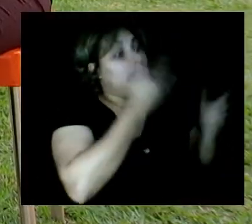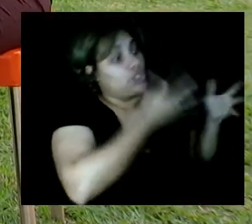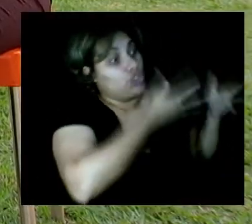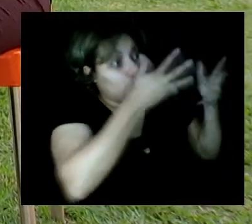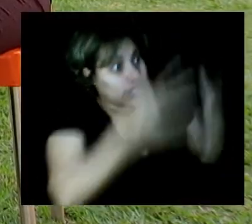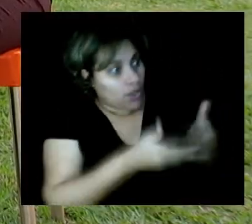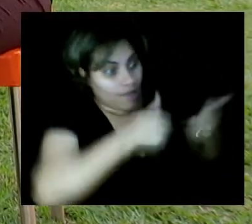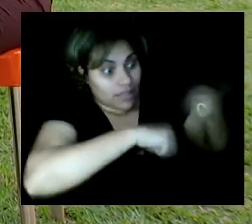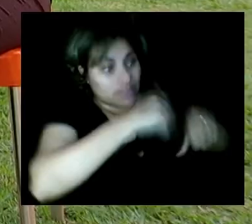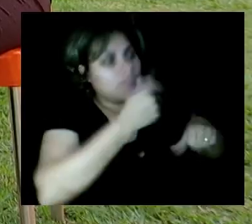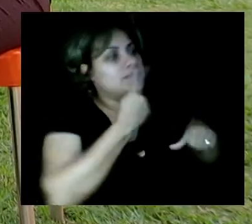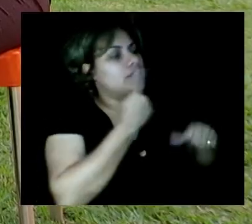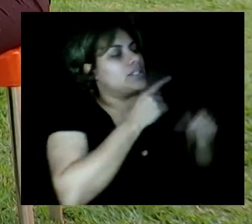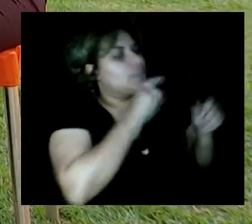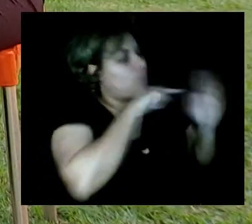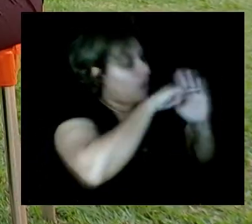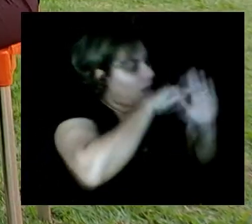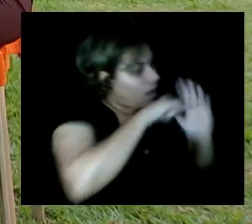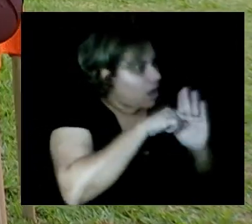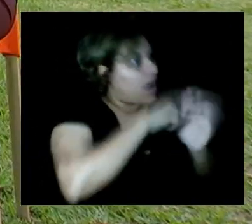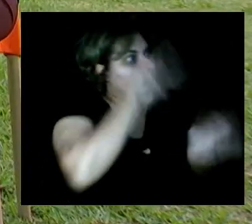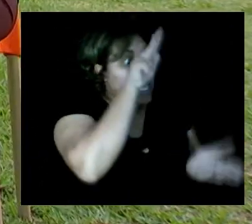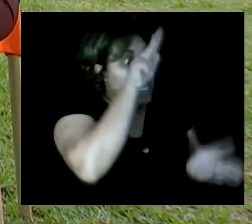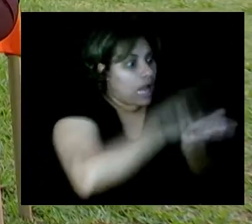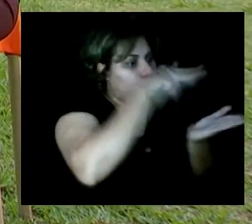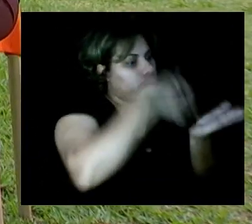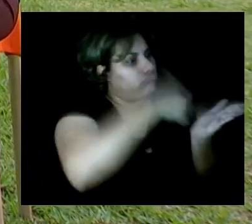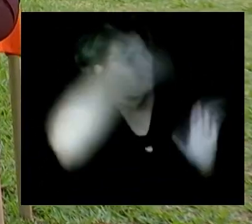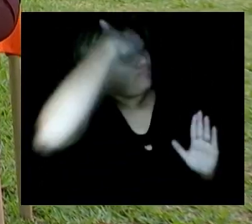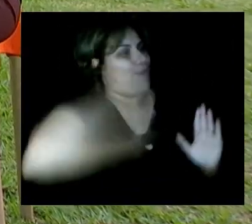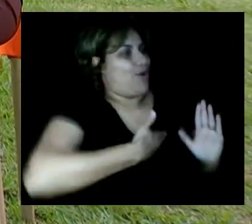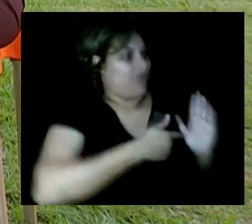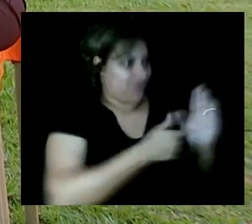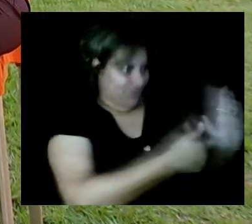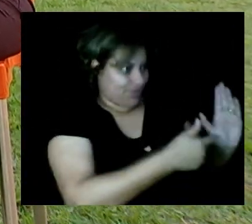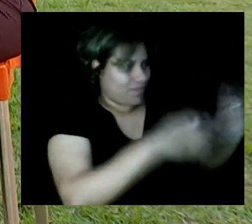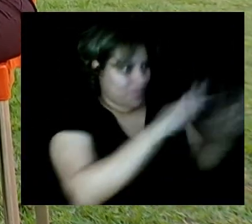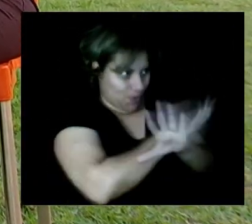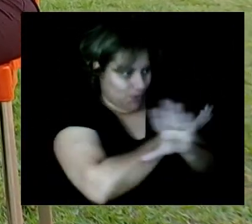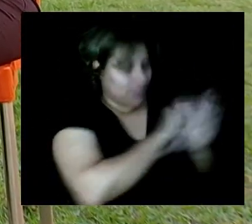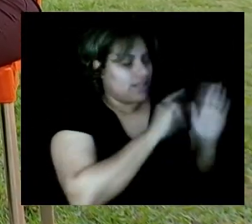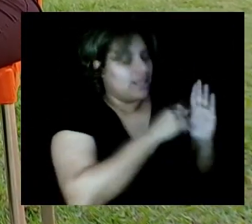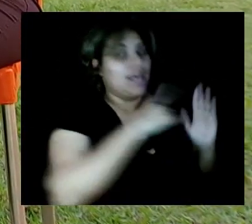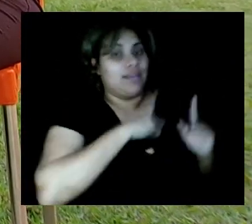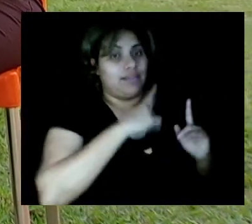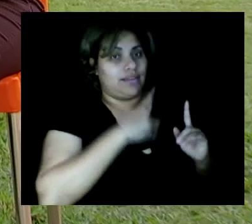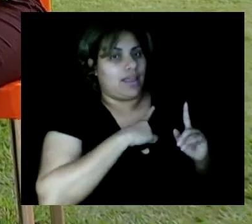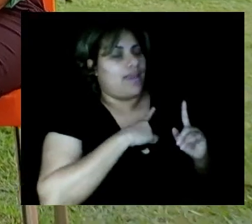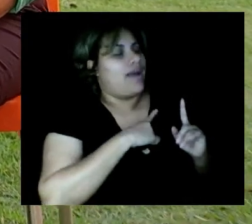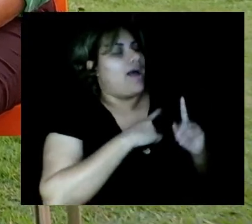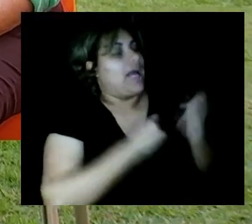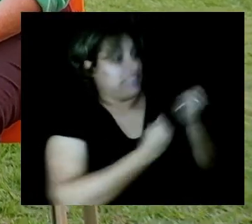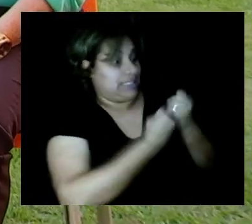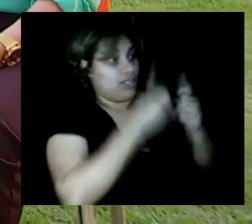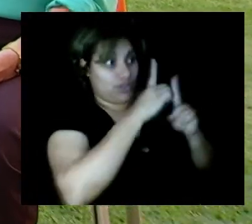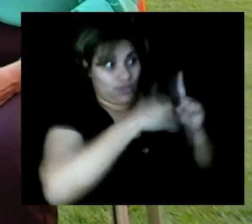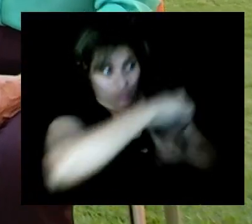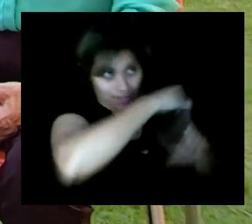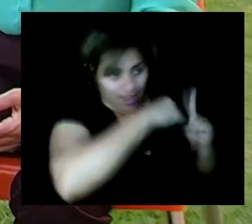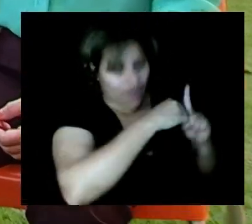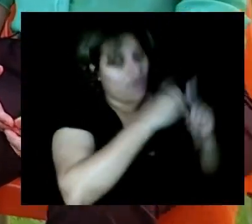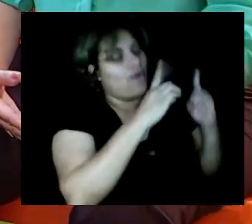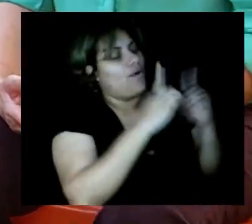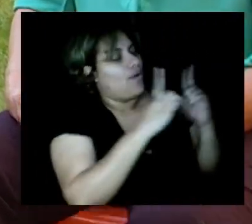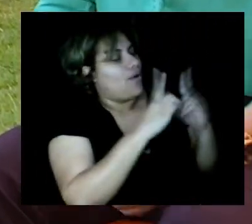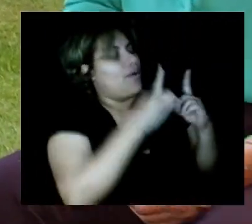nós temos as equipes, né, de assistentes sociais e psicólogas, que são as duplas psicossociais, que fazem aí todo esse acolhimento para inserir